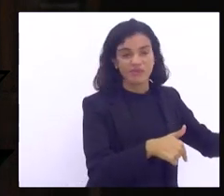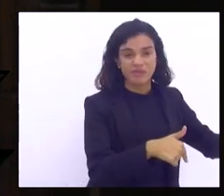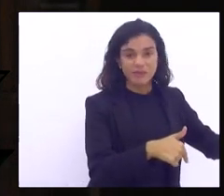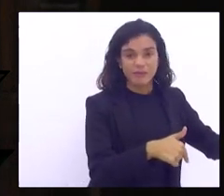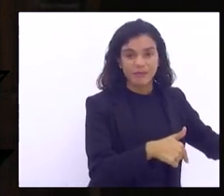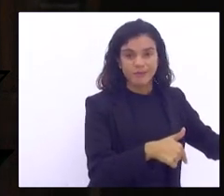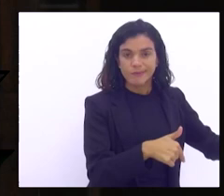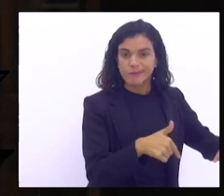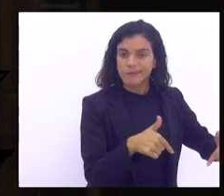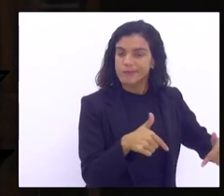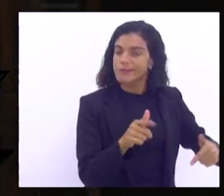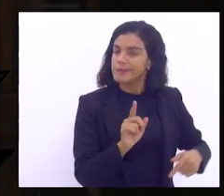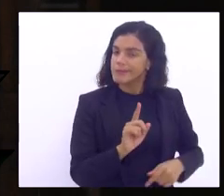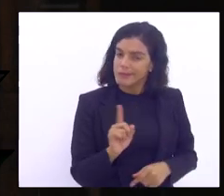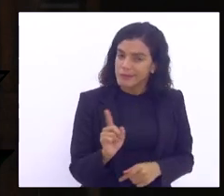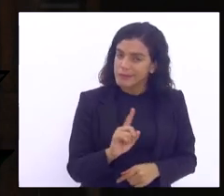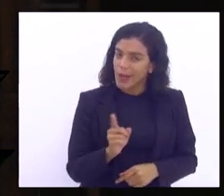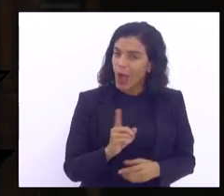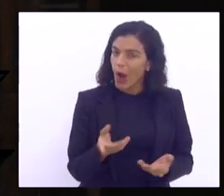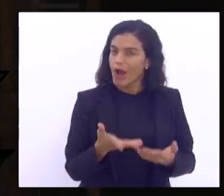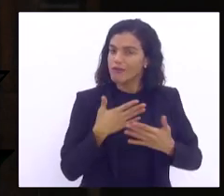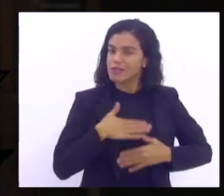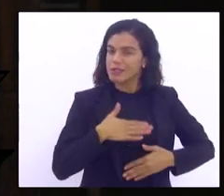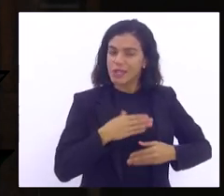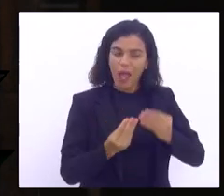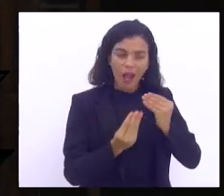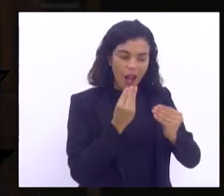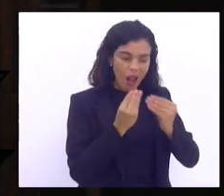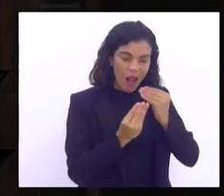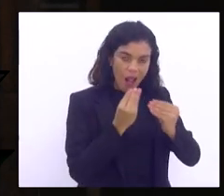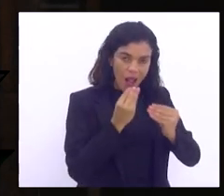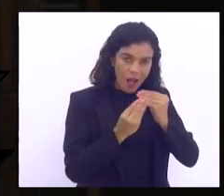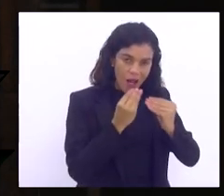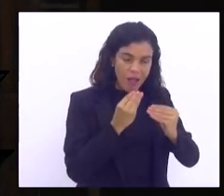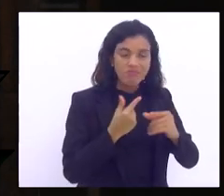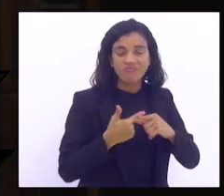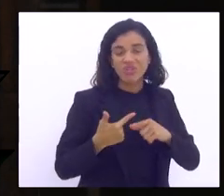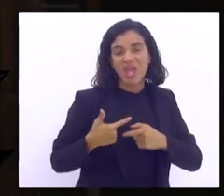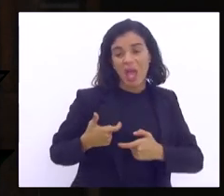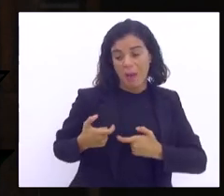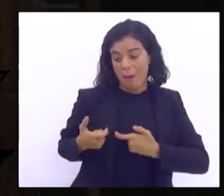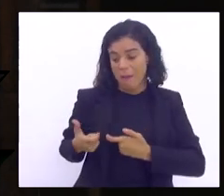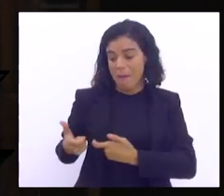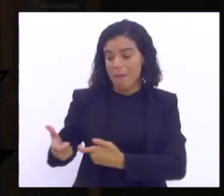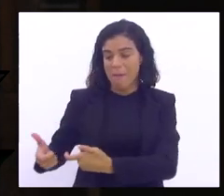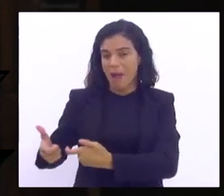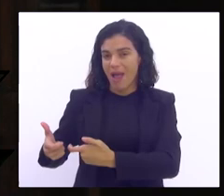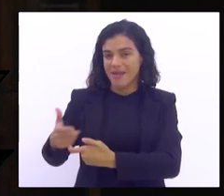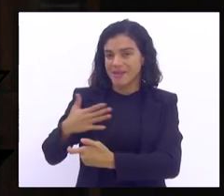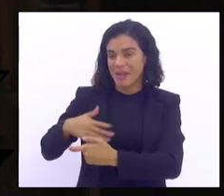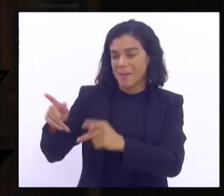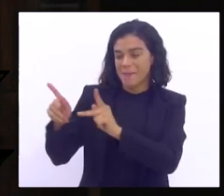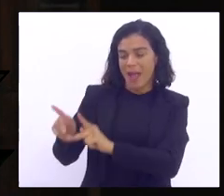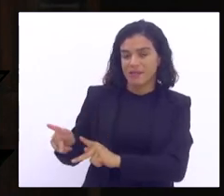trincheiras e vamos lanchar, porque a guerra está em trégua. Não